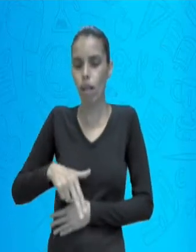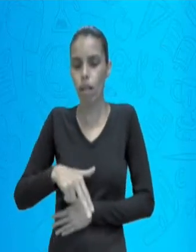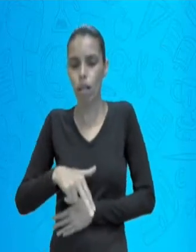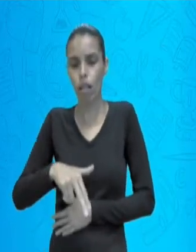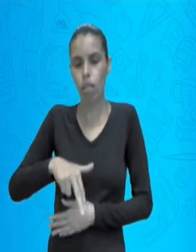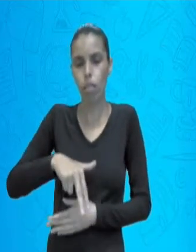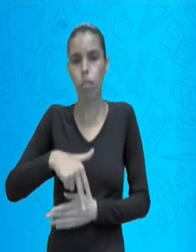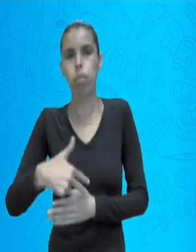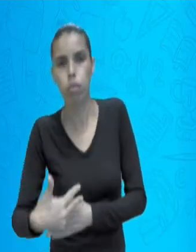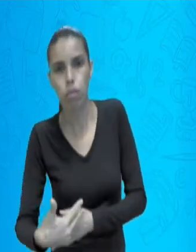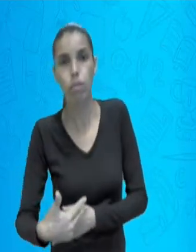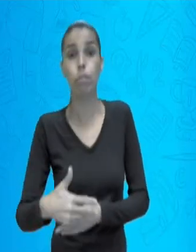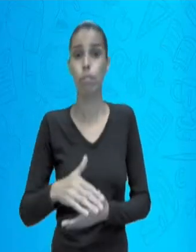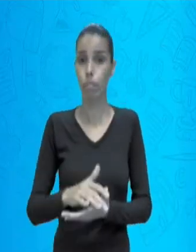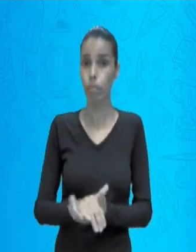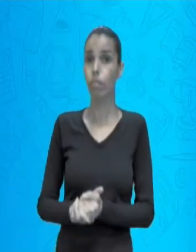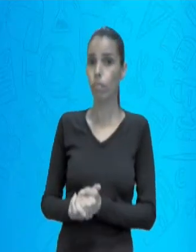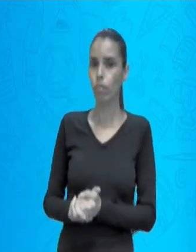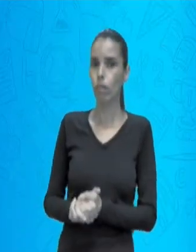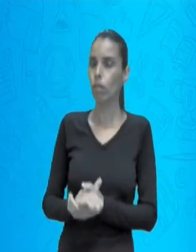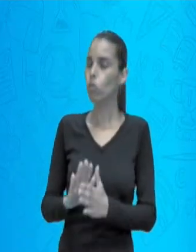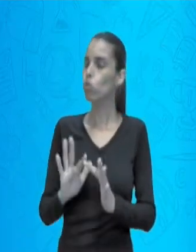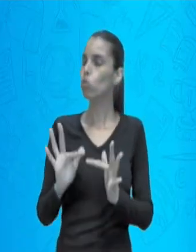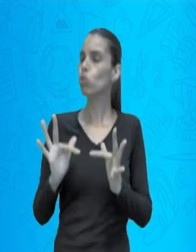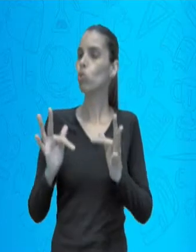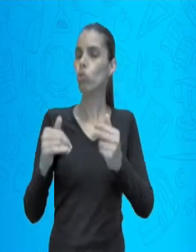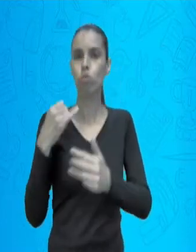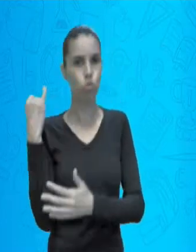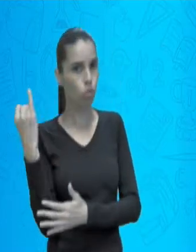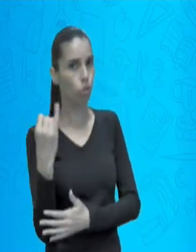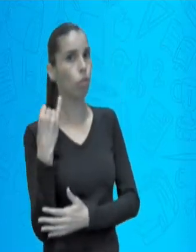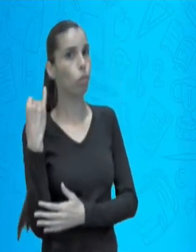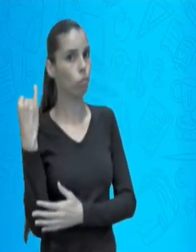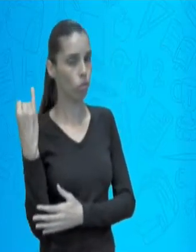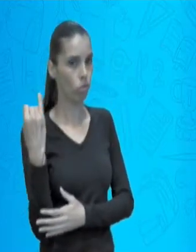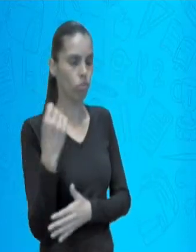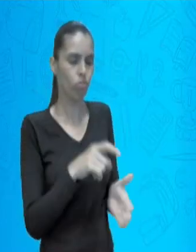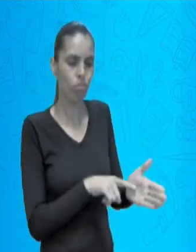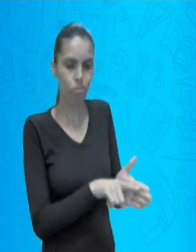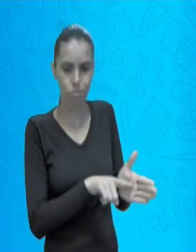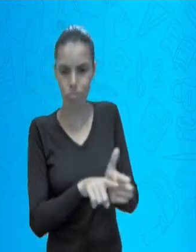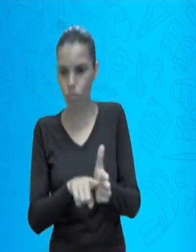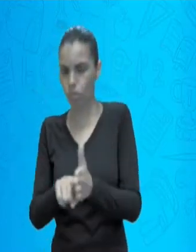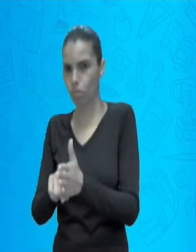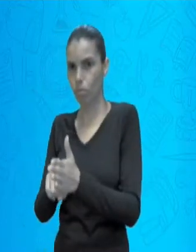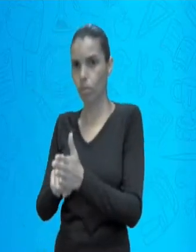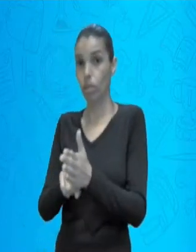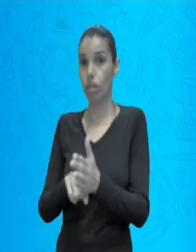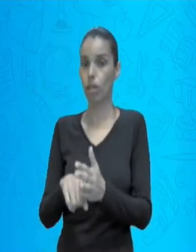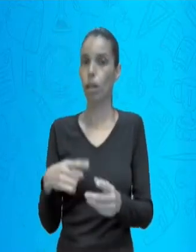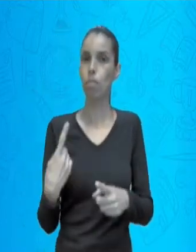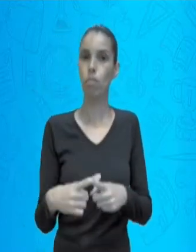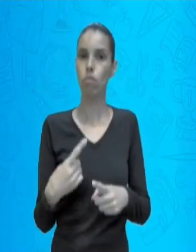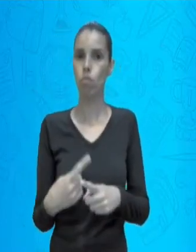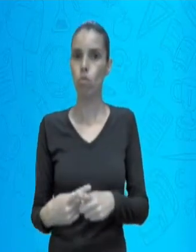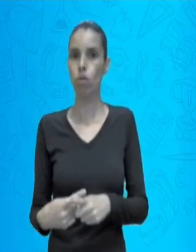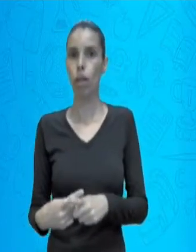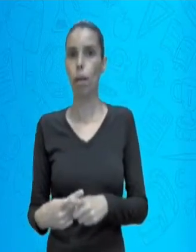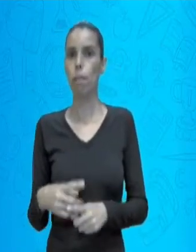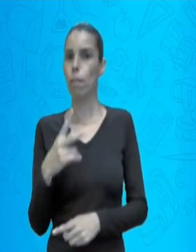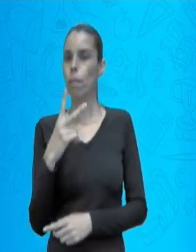aquilo ali foi importante naquela época porque marcou a vida dos dois. Um tombo